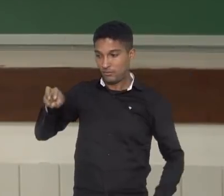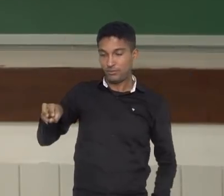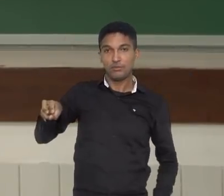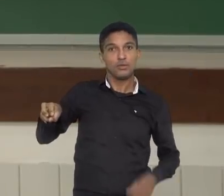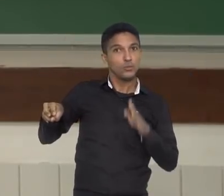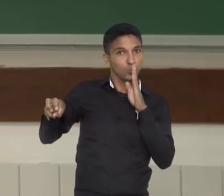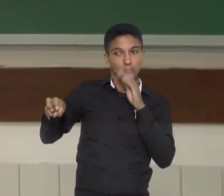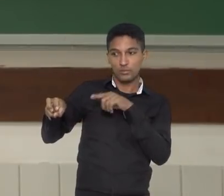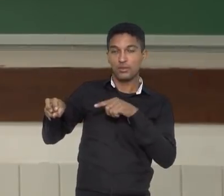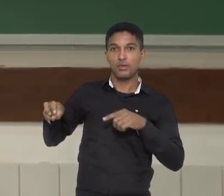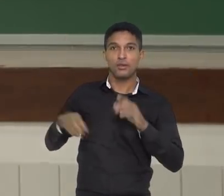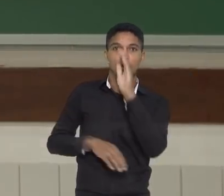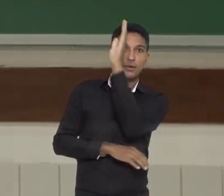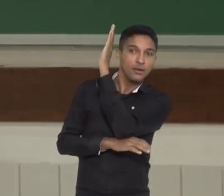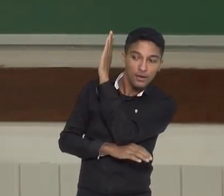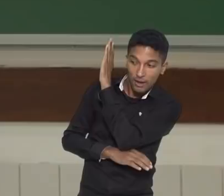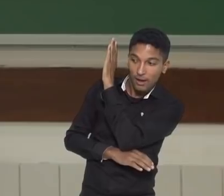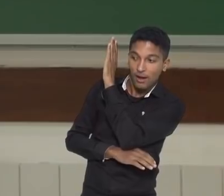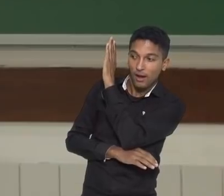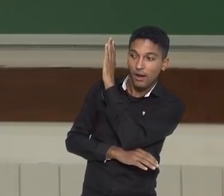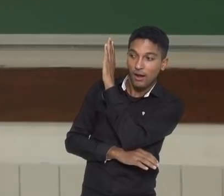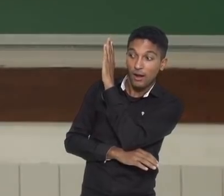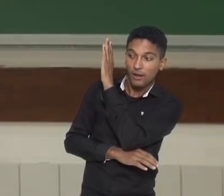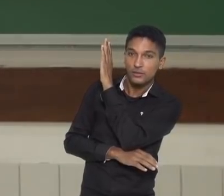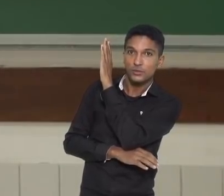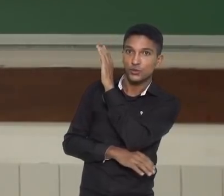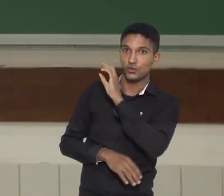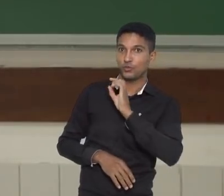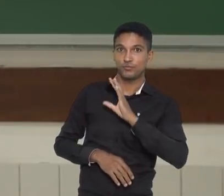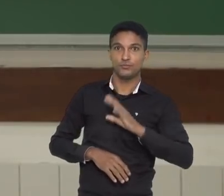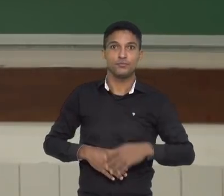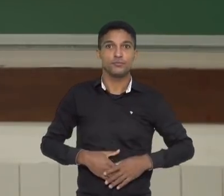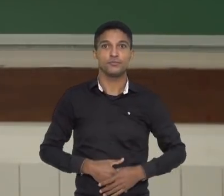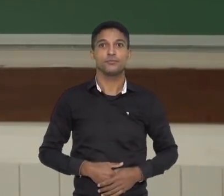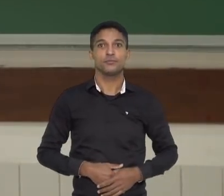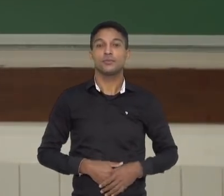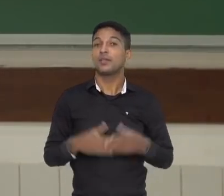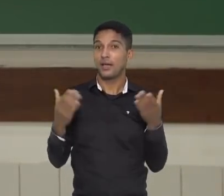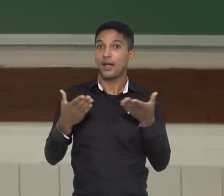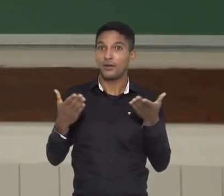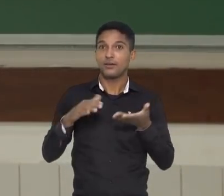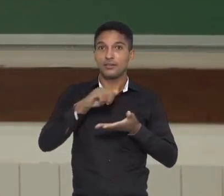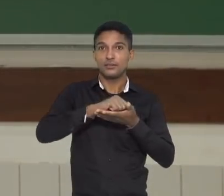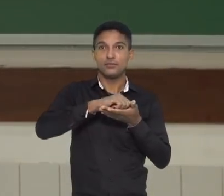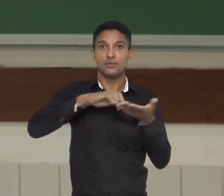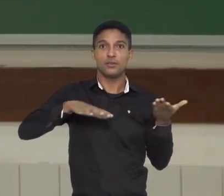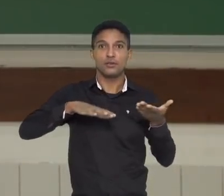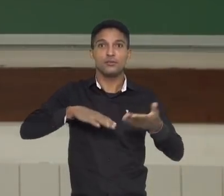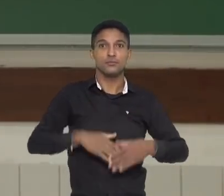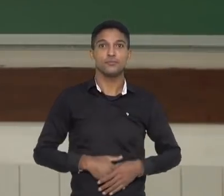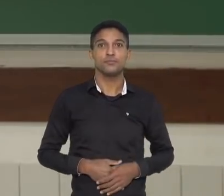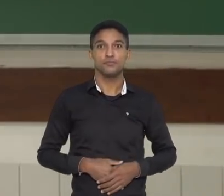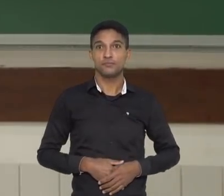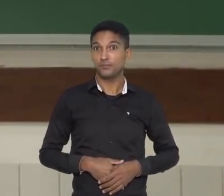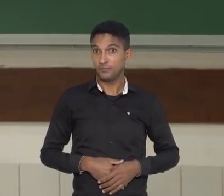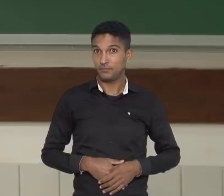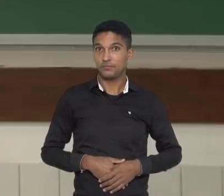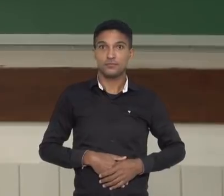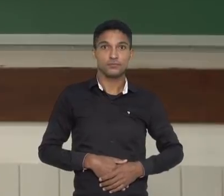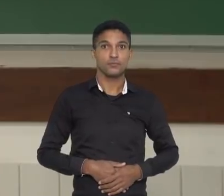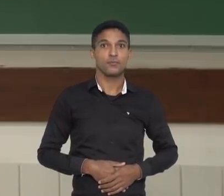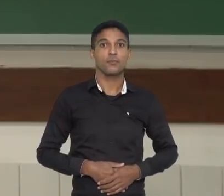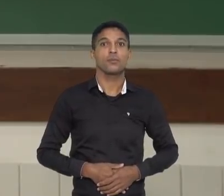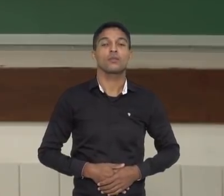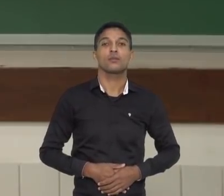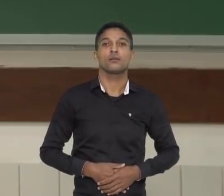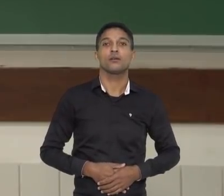só observando. Tá tudo bem? Vamos fazer mais uma atividade? Eu já